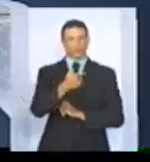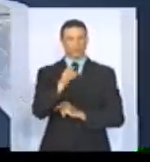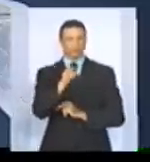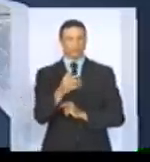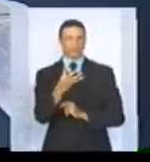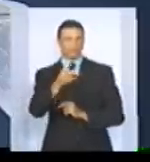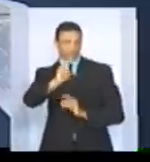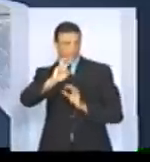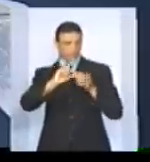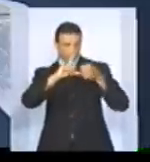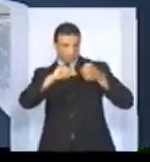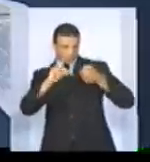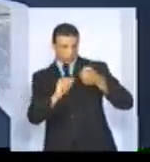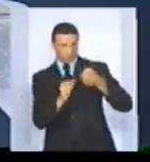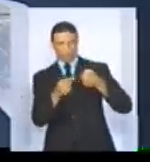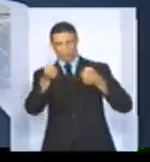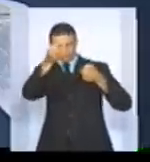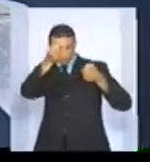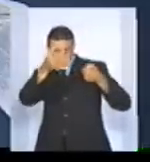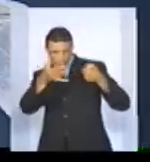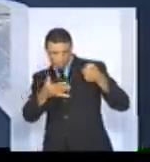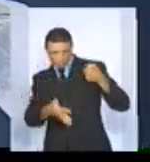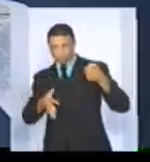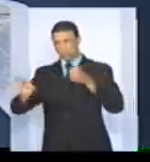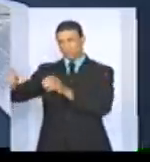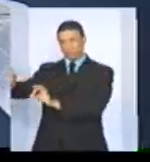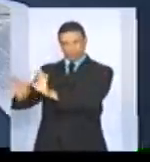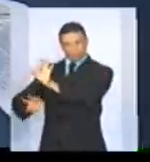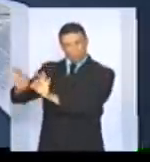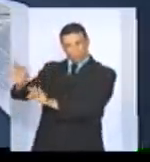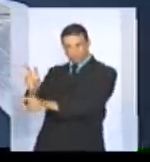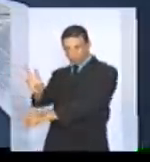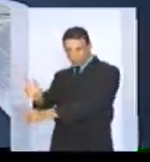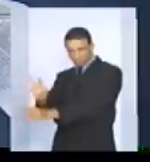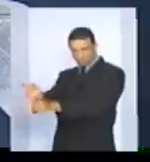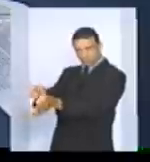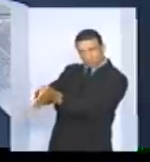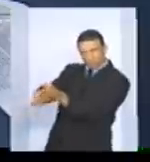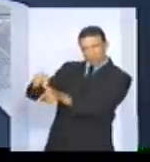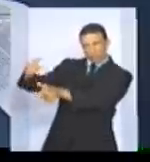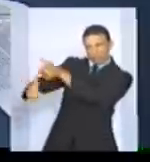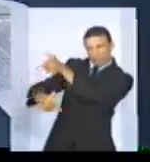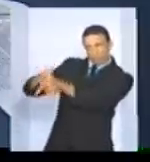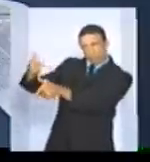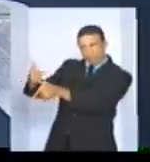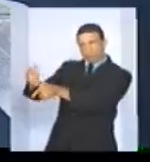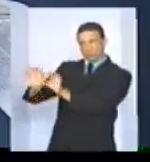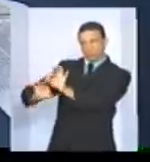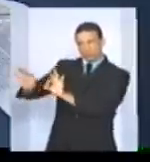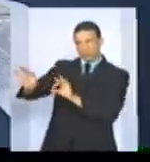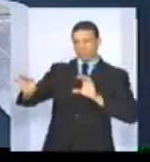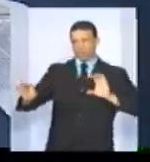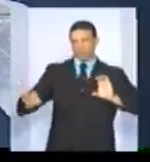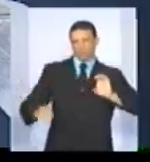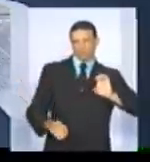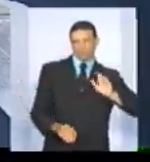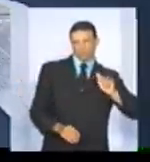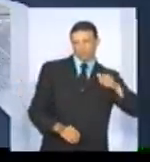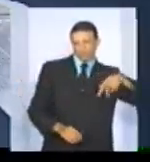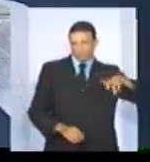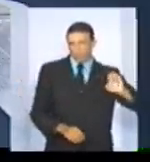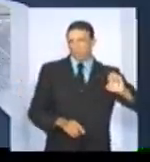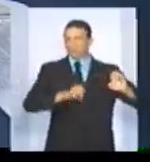15, inseriu dentre as atribuições da ANCINE a regulação e a fiscalização do serviço de acesso condicionado, SEAC, ou seja, da TV